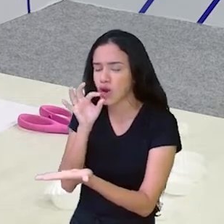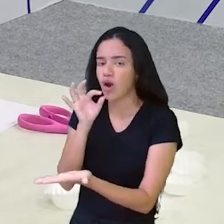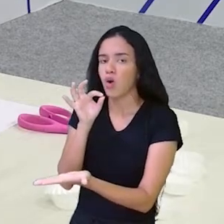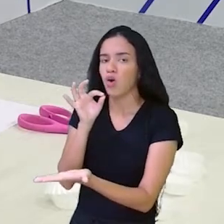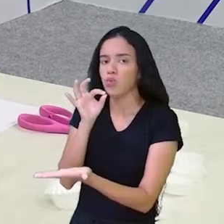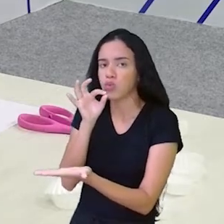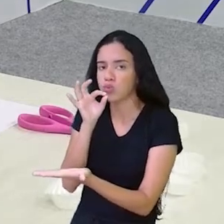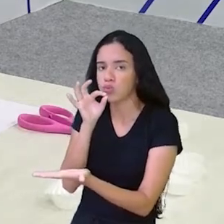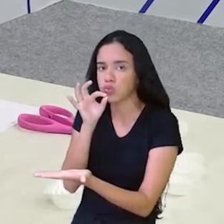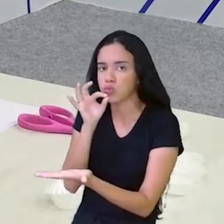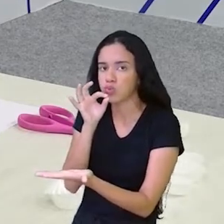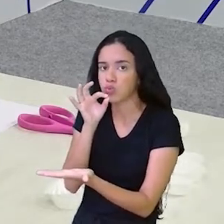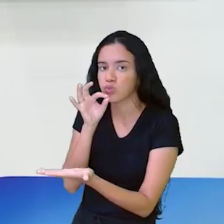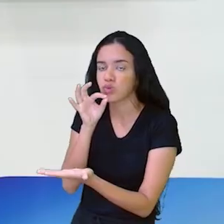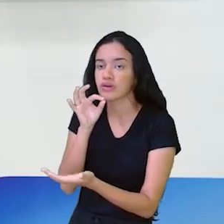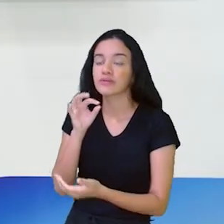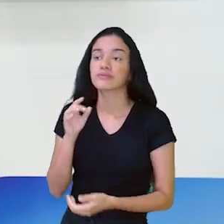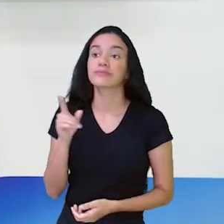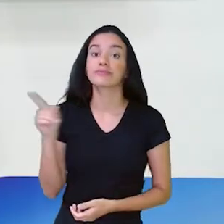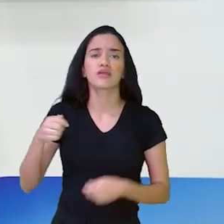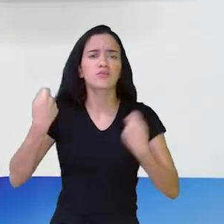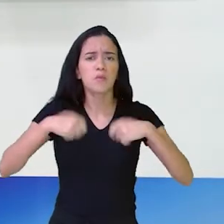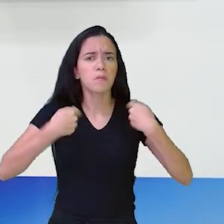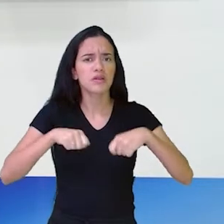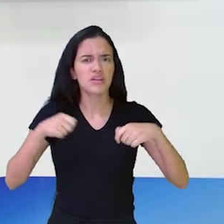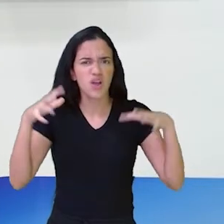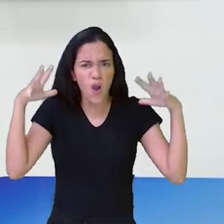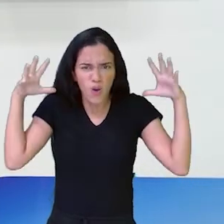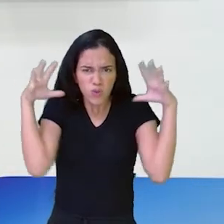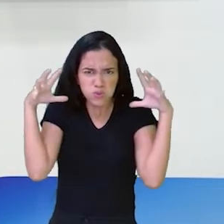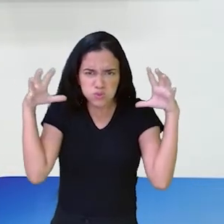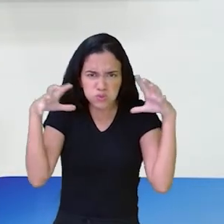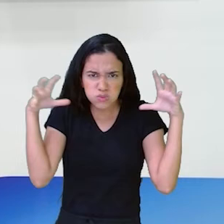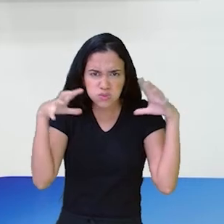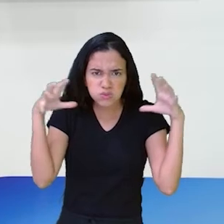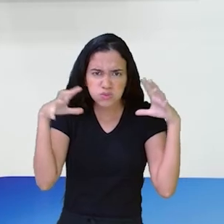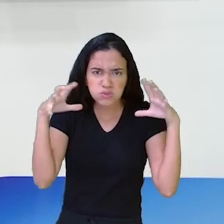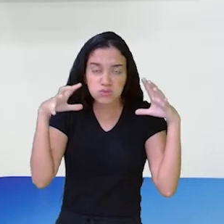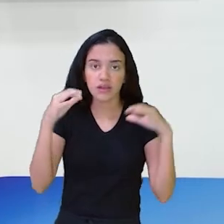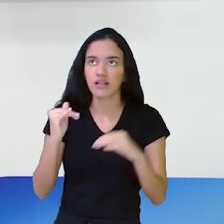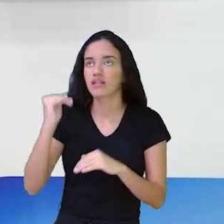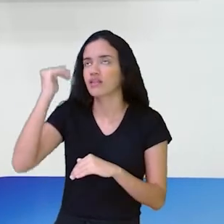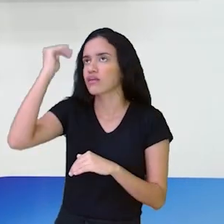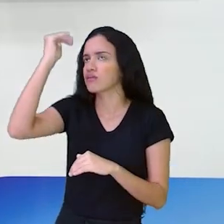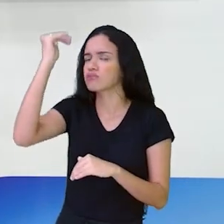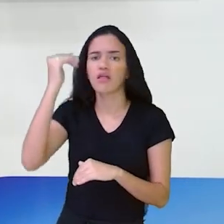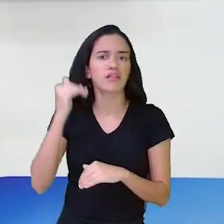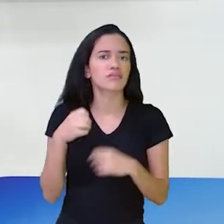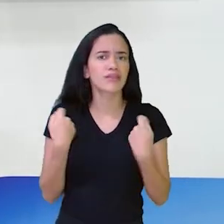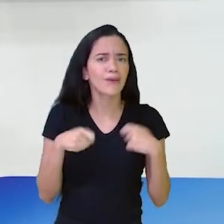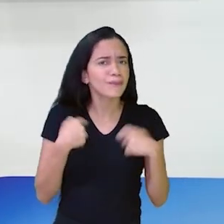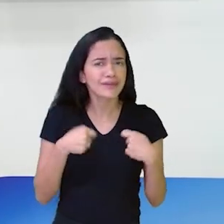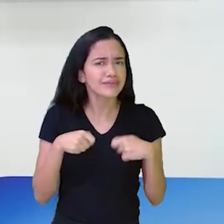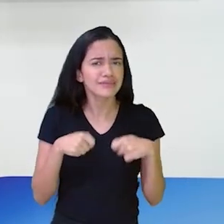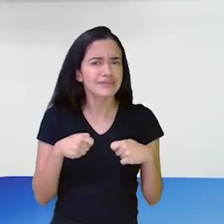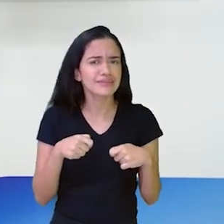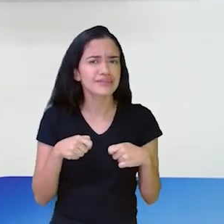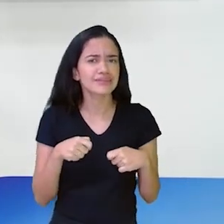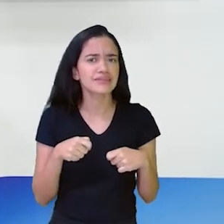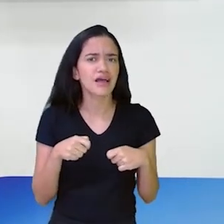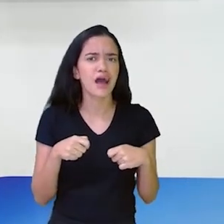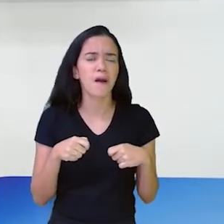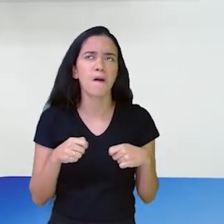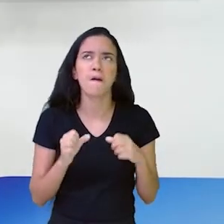E vocês sabem que o monstro ele não precisa ser uniforme, ter uma proporção, né? Monstro é monstro. Então ele